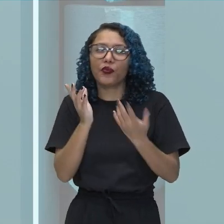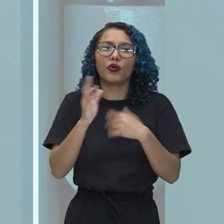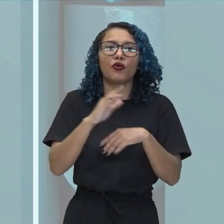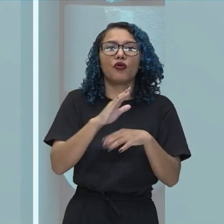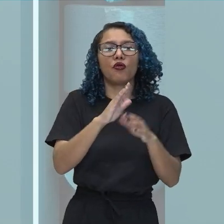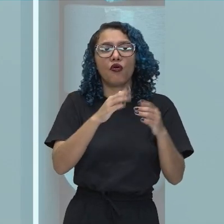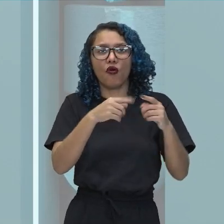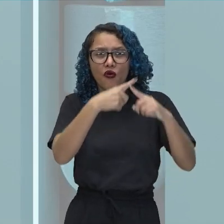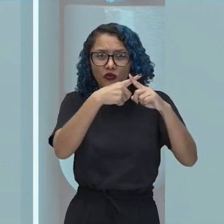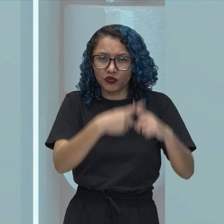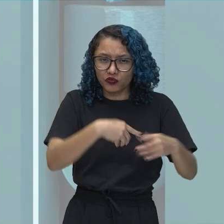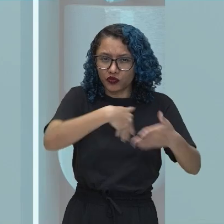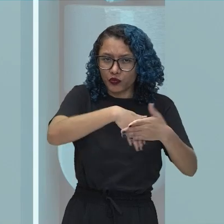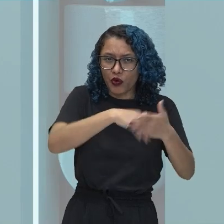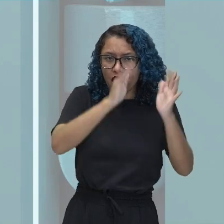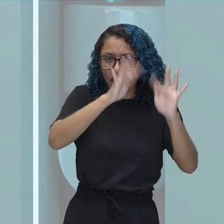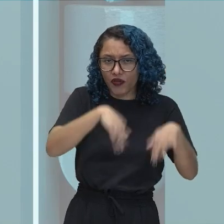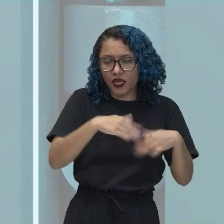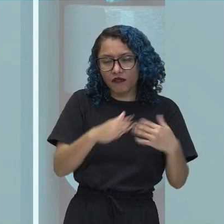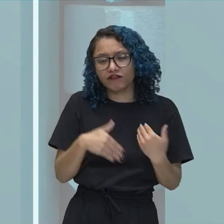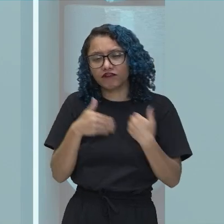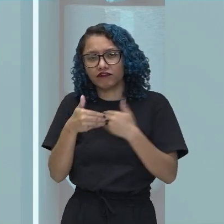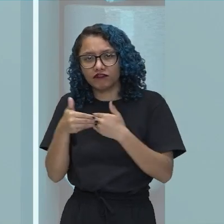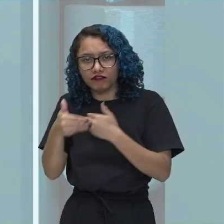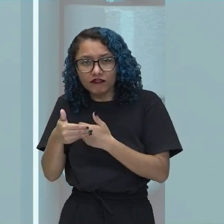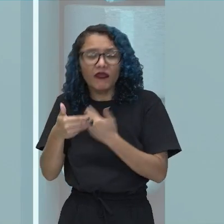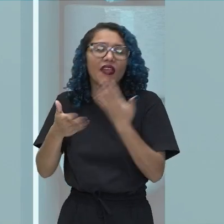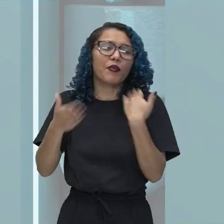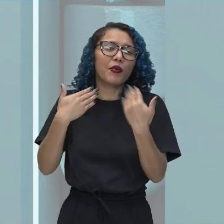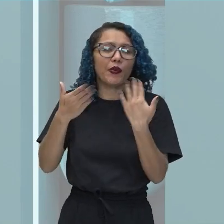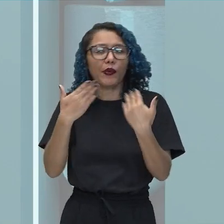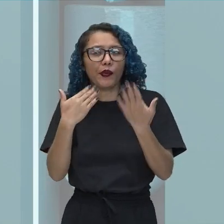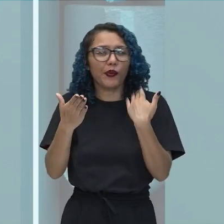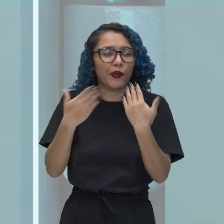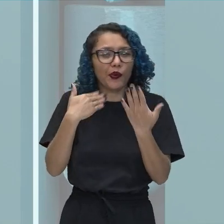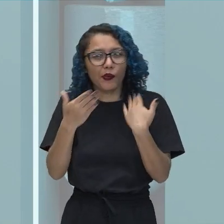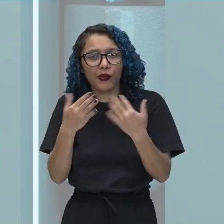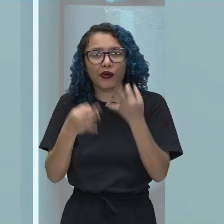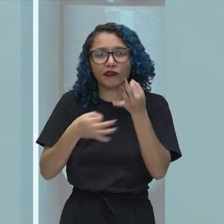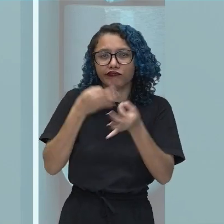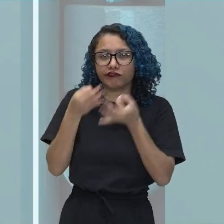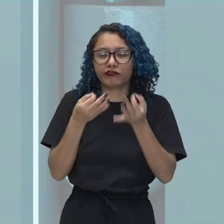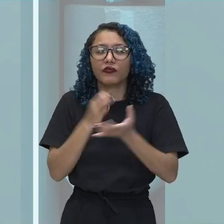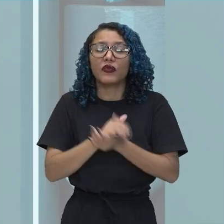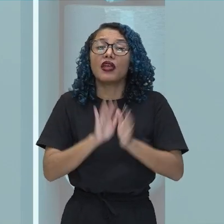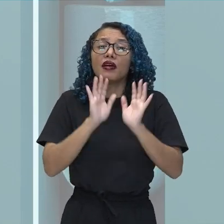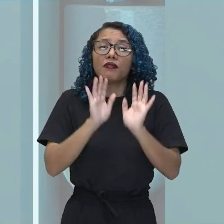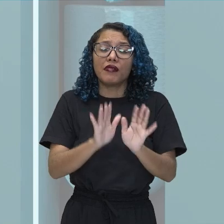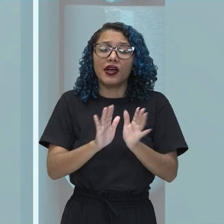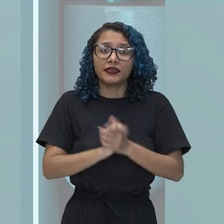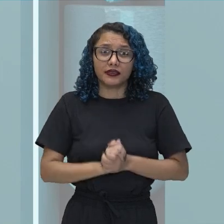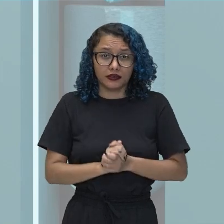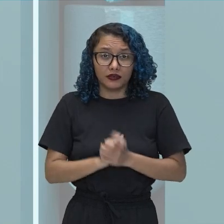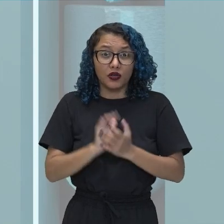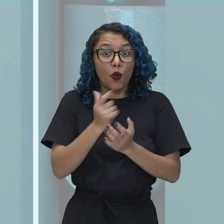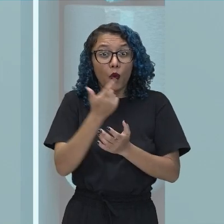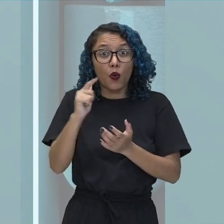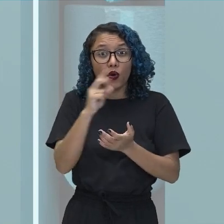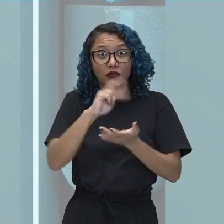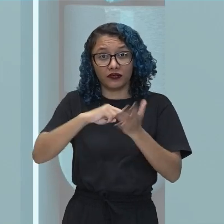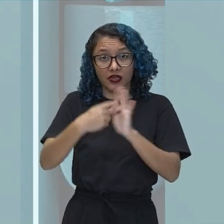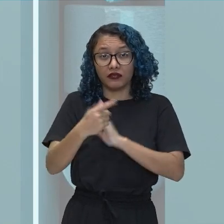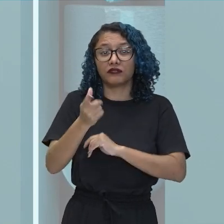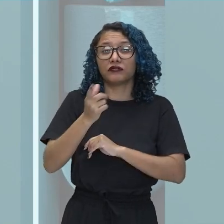coisa do gênero, perfeito? Mas resenha tem sentidos diferentes que nós precisamos